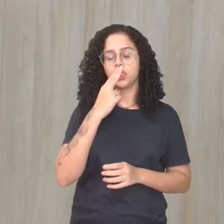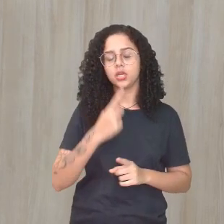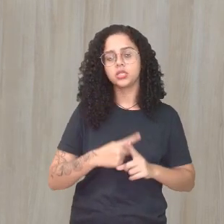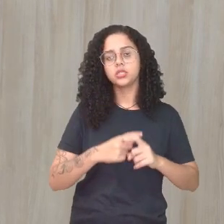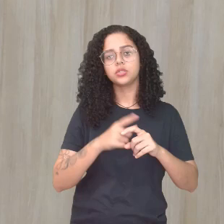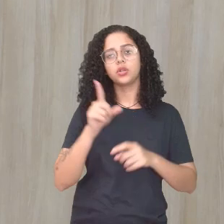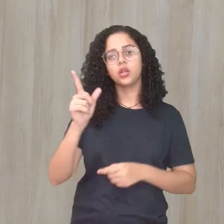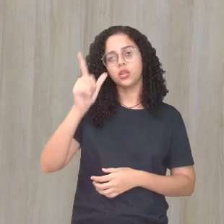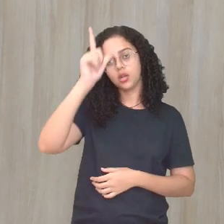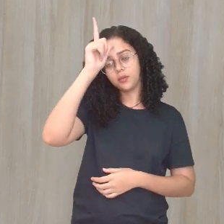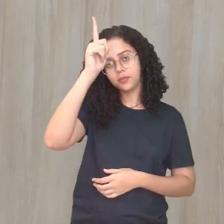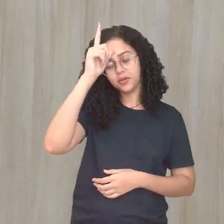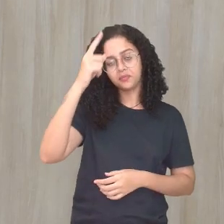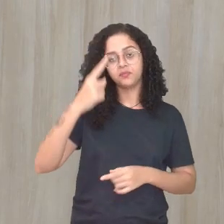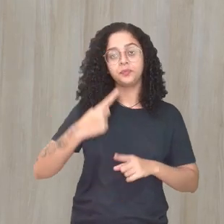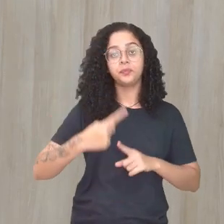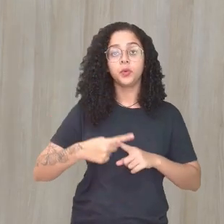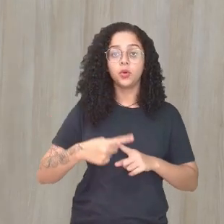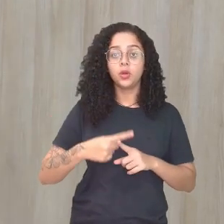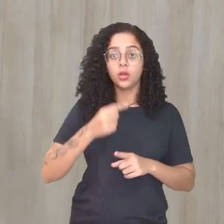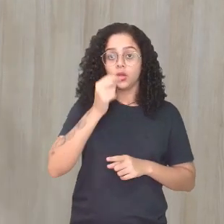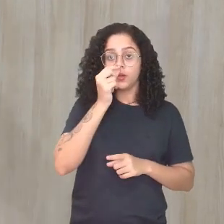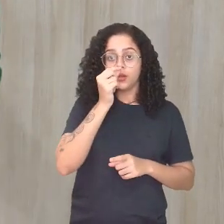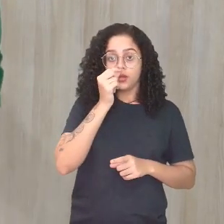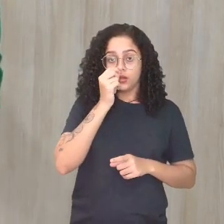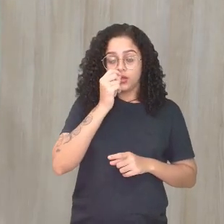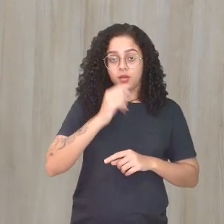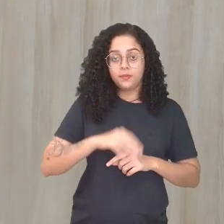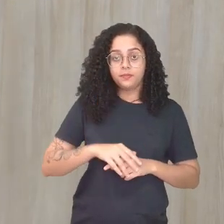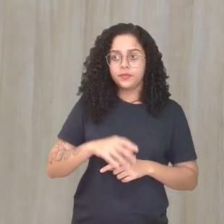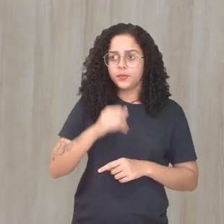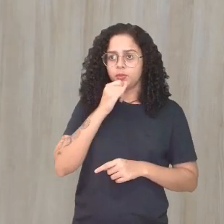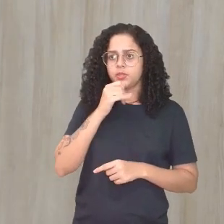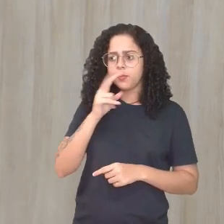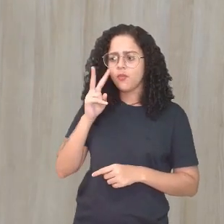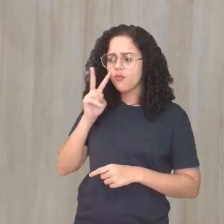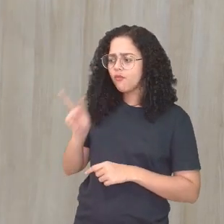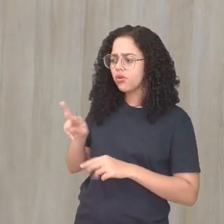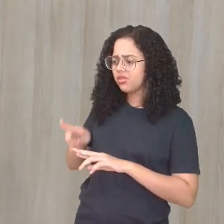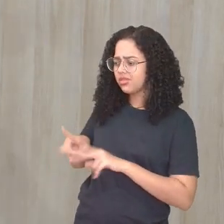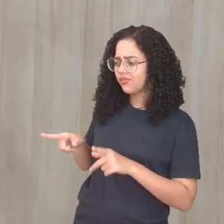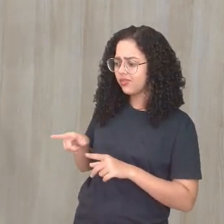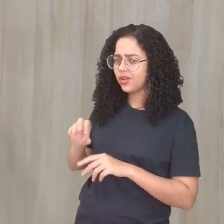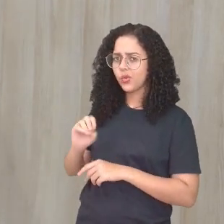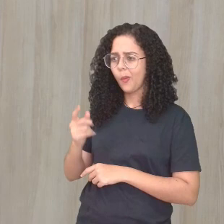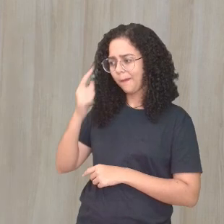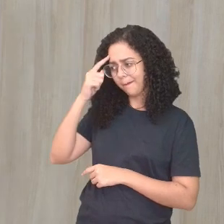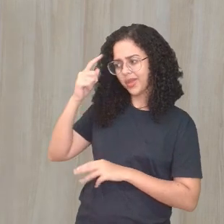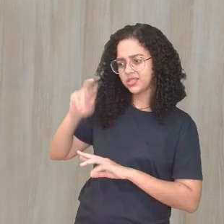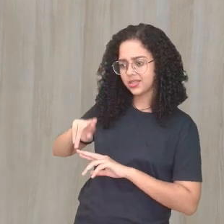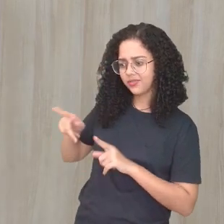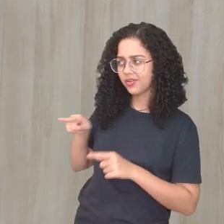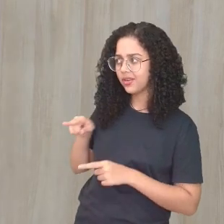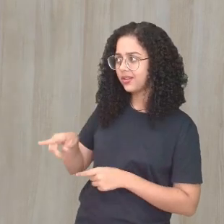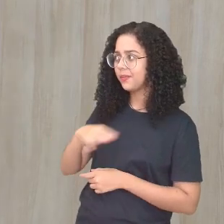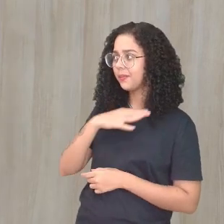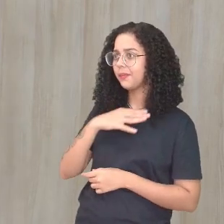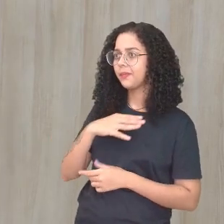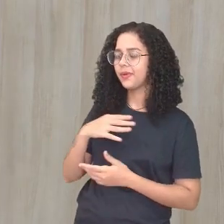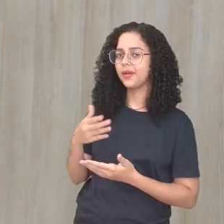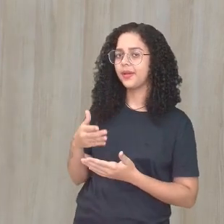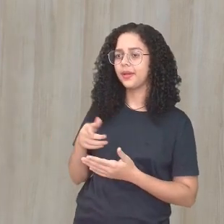na Alemanha, né? Porque aquilo que é diferente, ou aquele que pensa diferente de mim, aquele